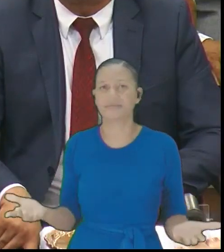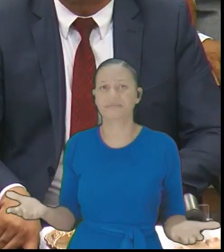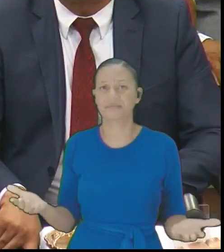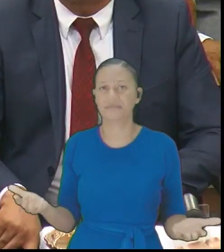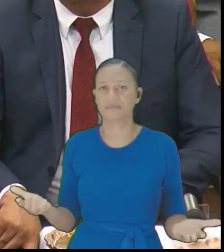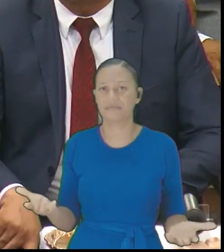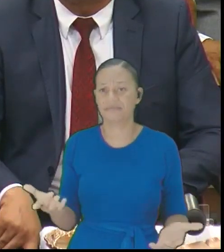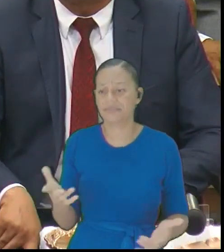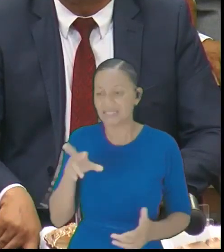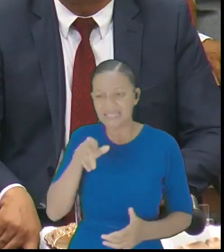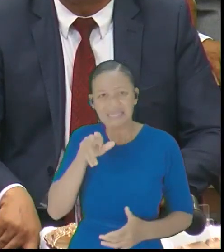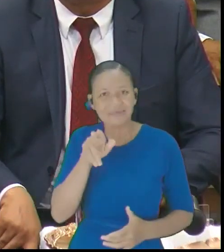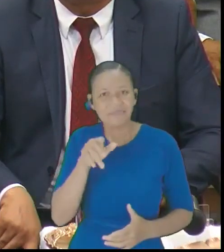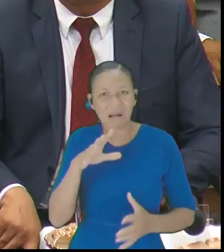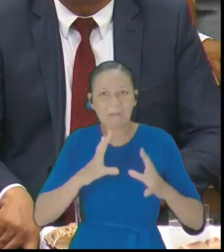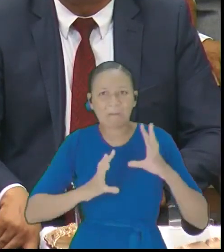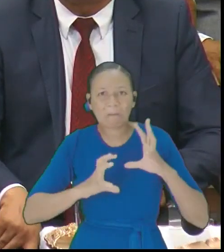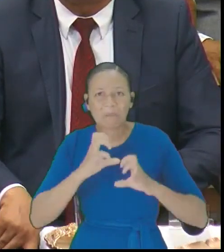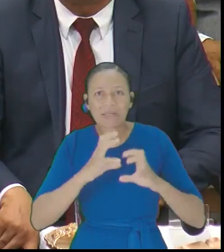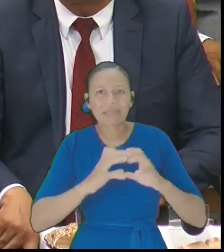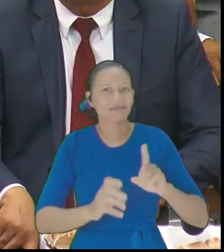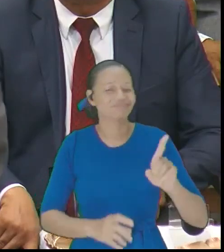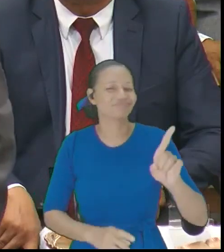Irmão não briga.